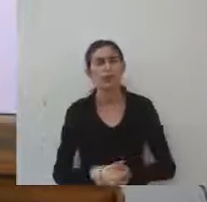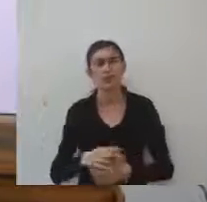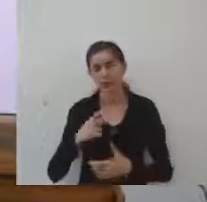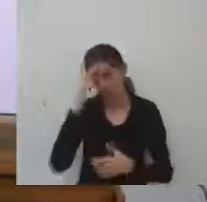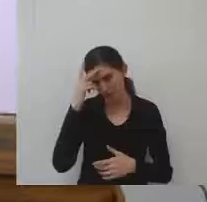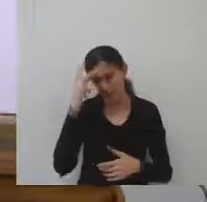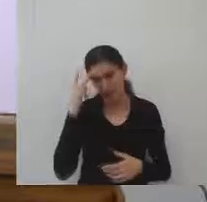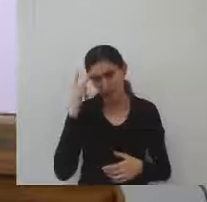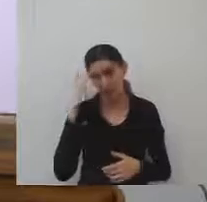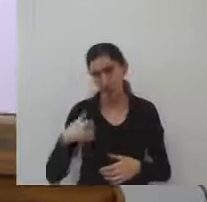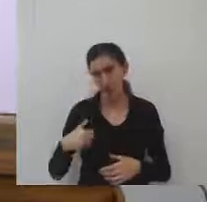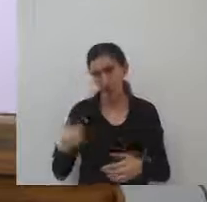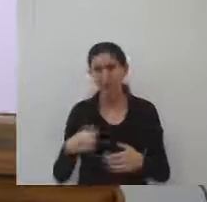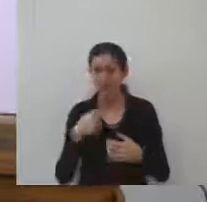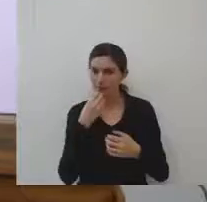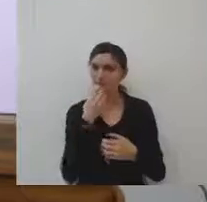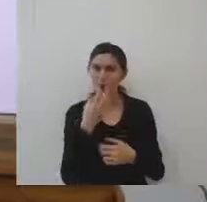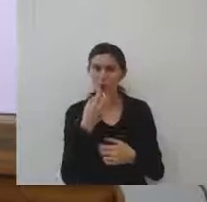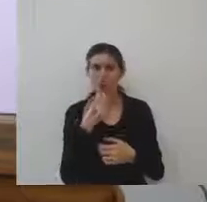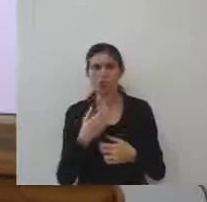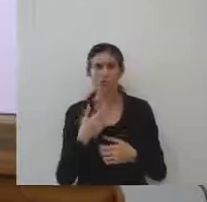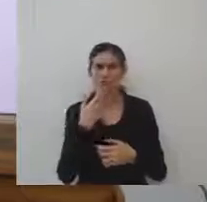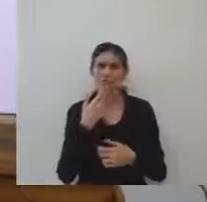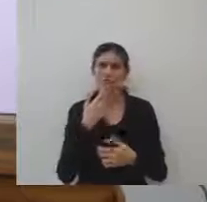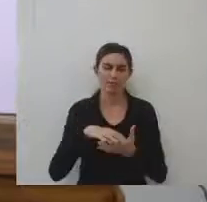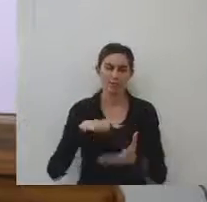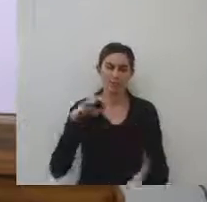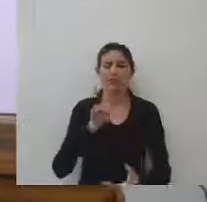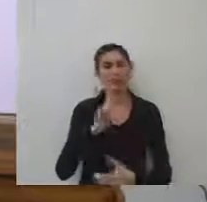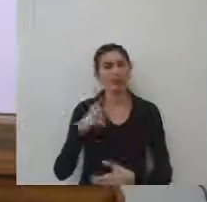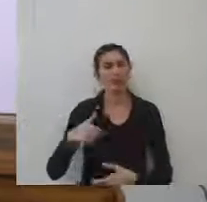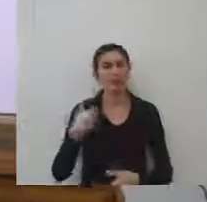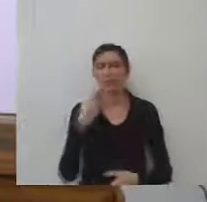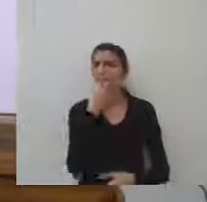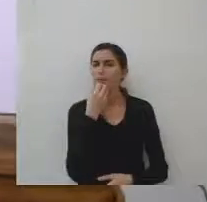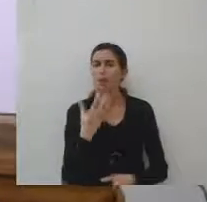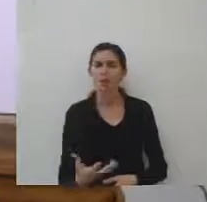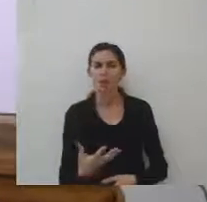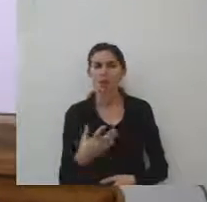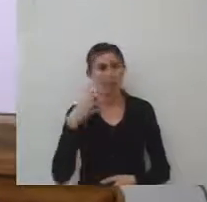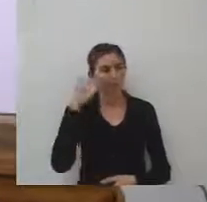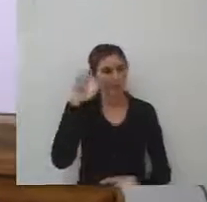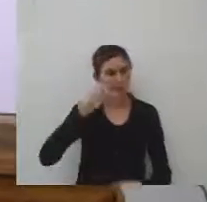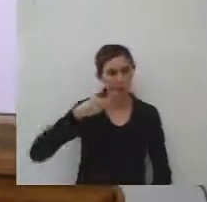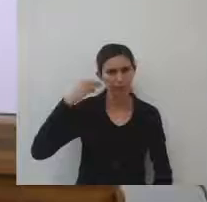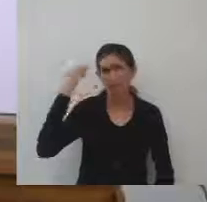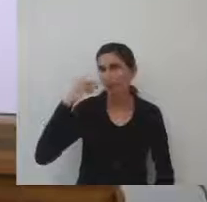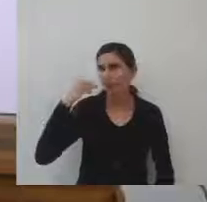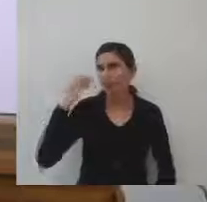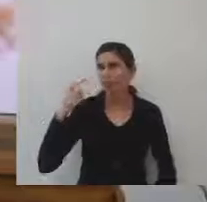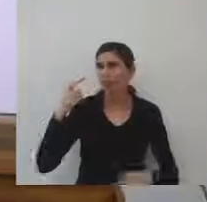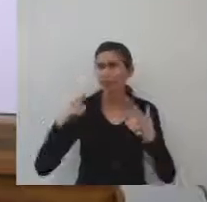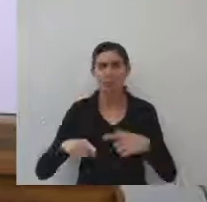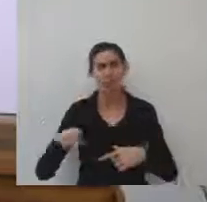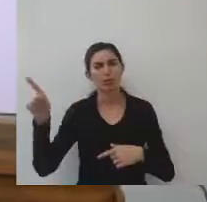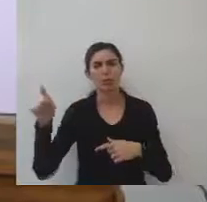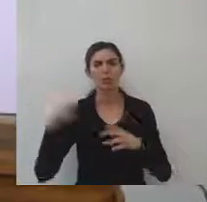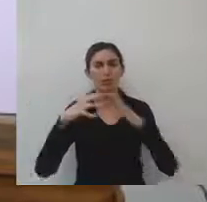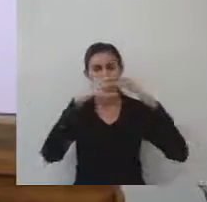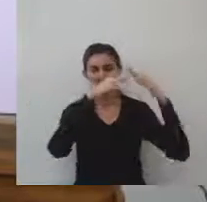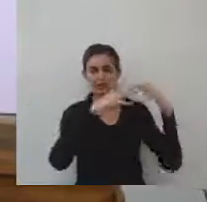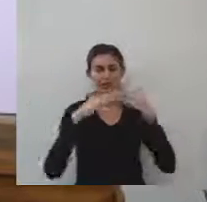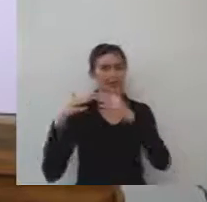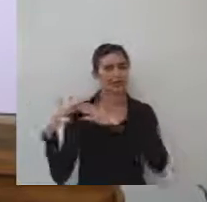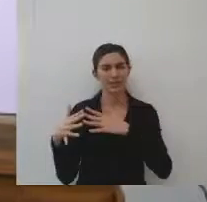pessoal da idade boa, que eu não gosto de dizer terceira idade, né? Da idade boa, que é a idade da experiência, onde eles estão lá